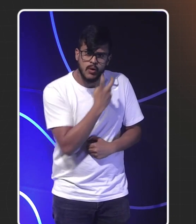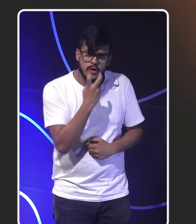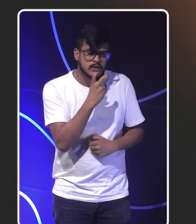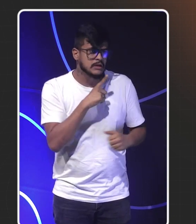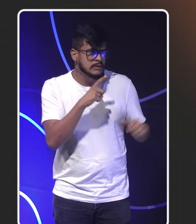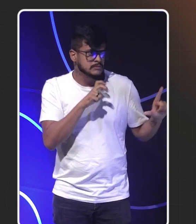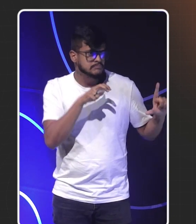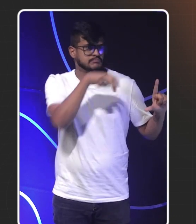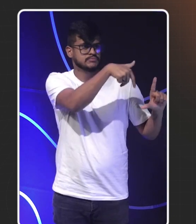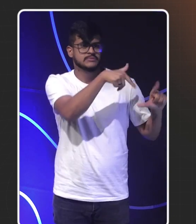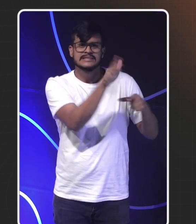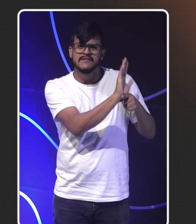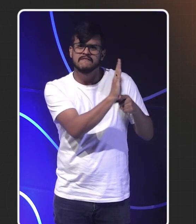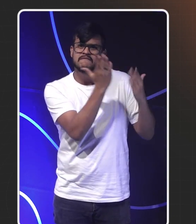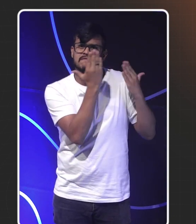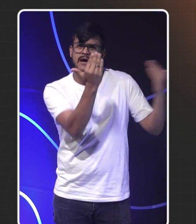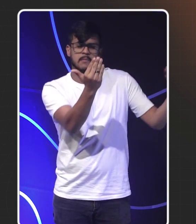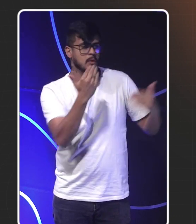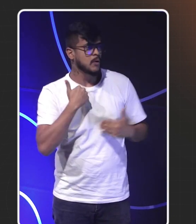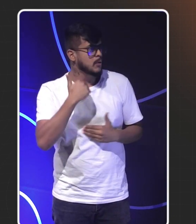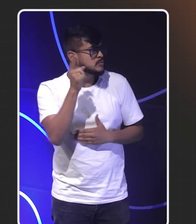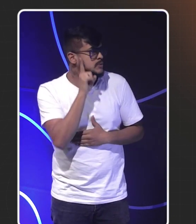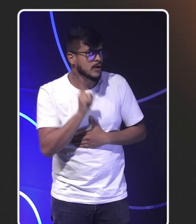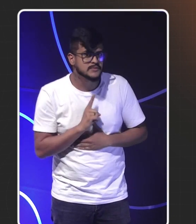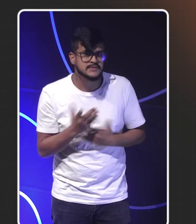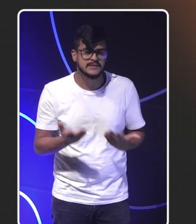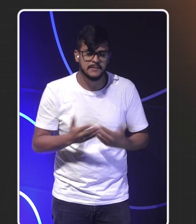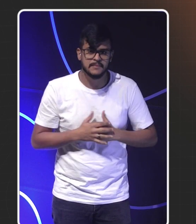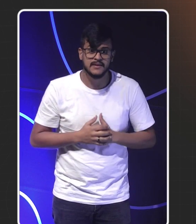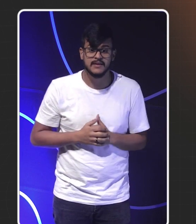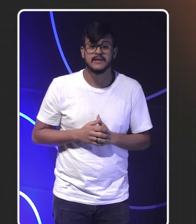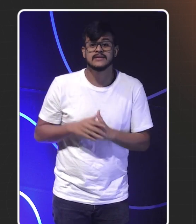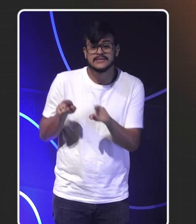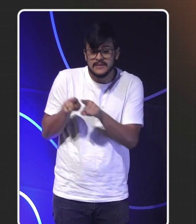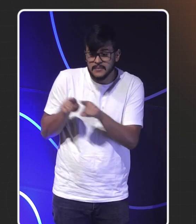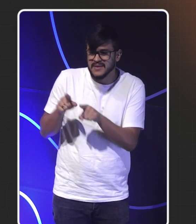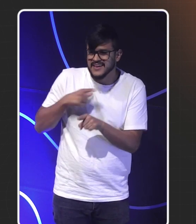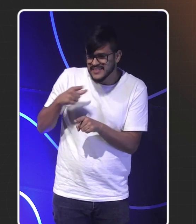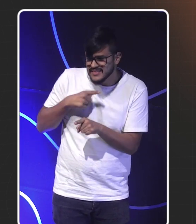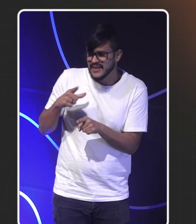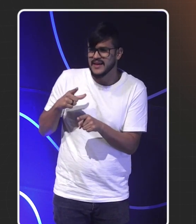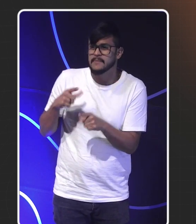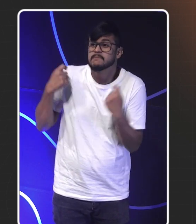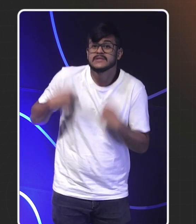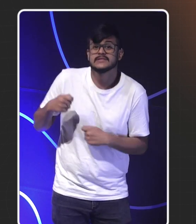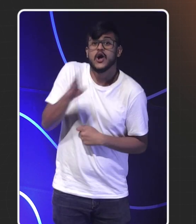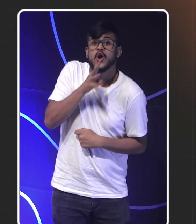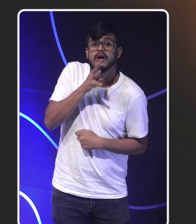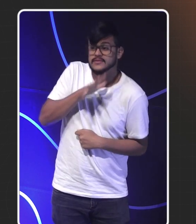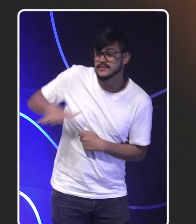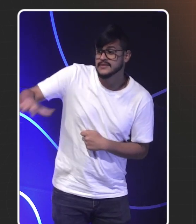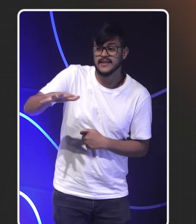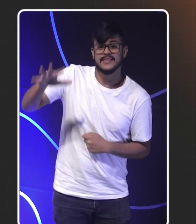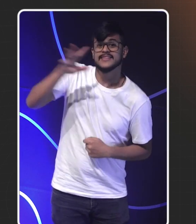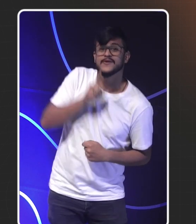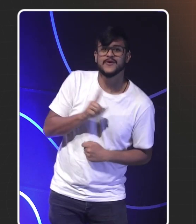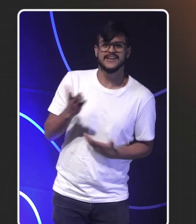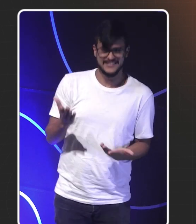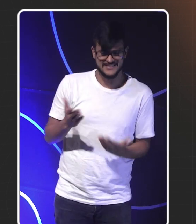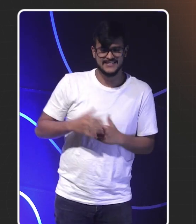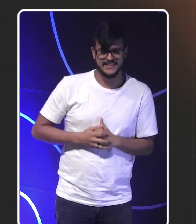famoso, que eu tive a oportunidade de divulgar, e entre os surdos, essa franquia ficou muito conhecida. O